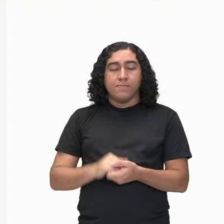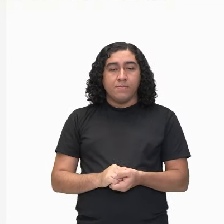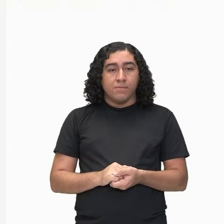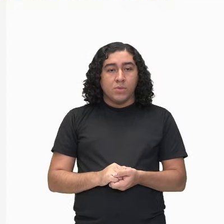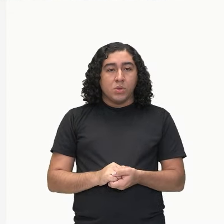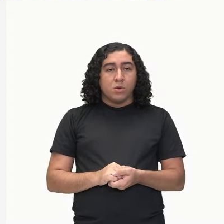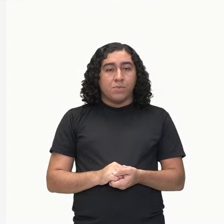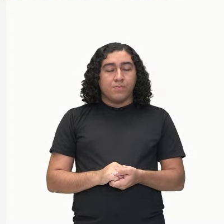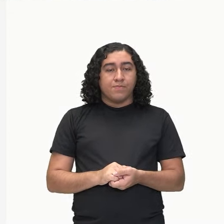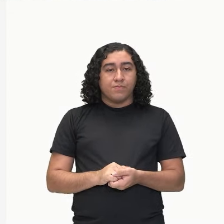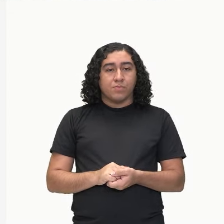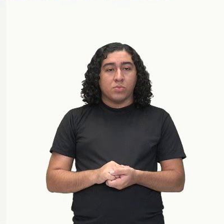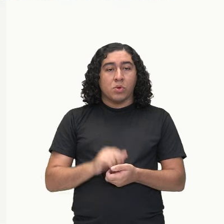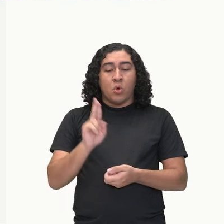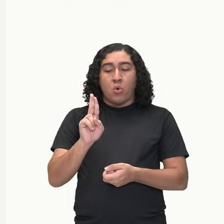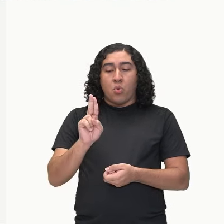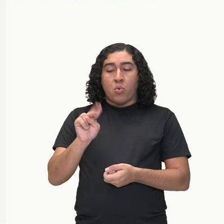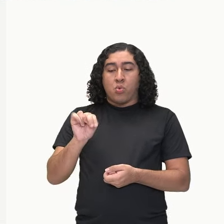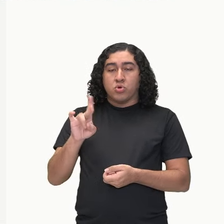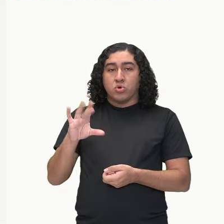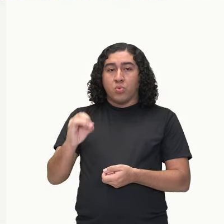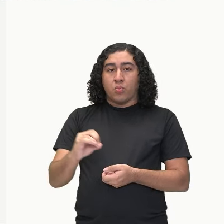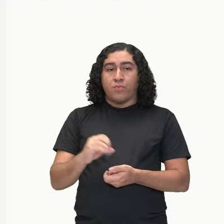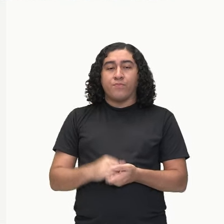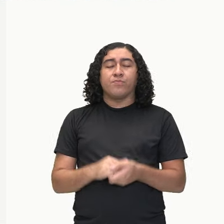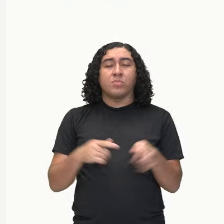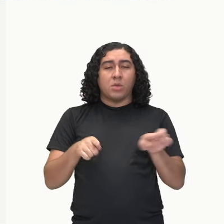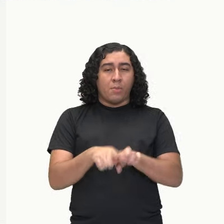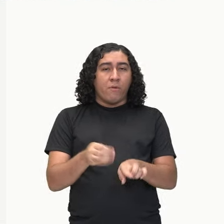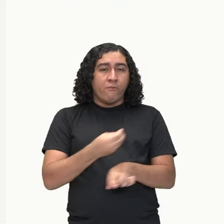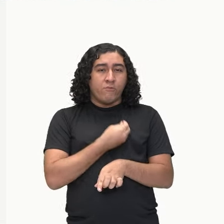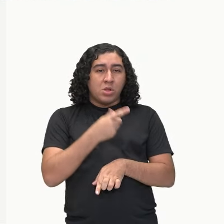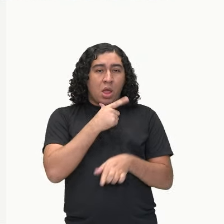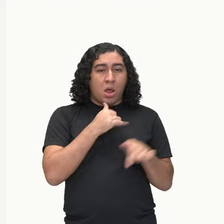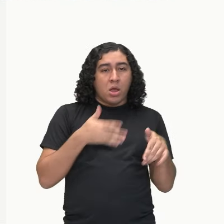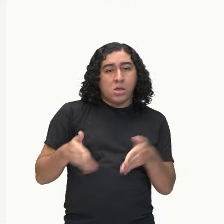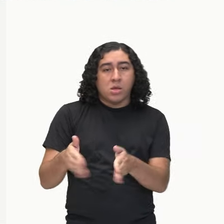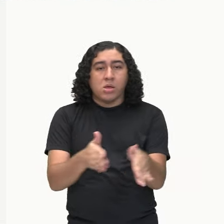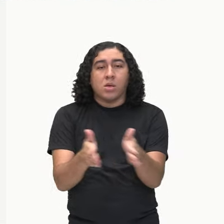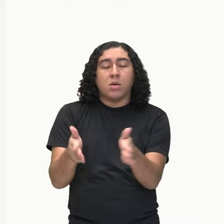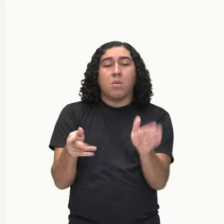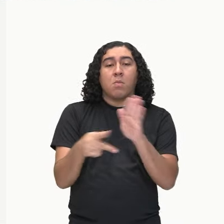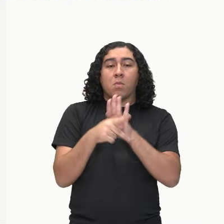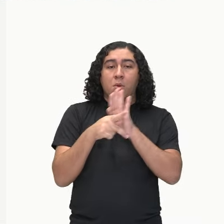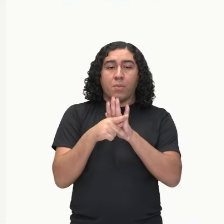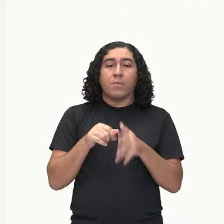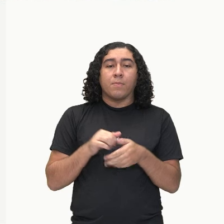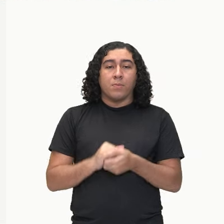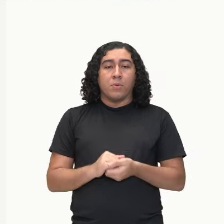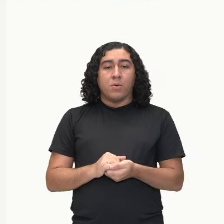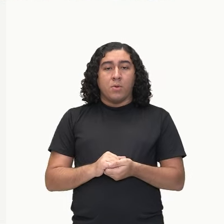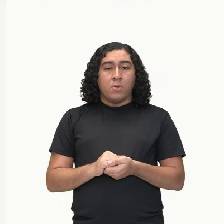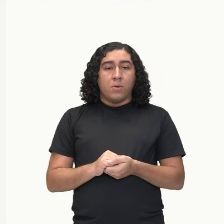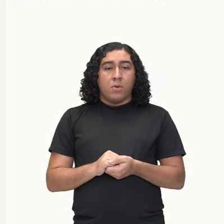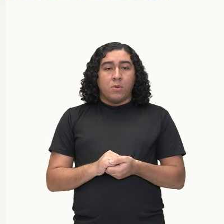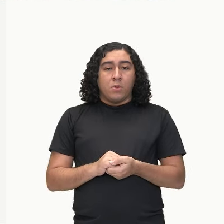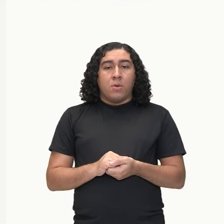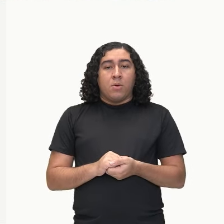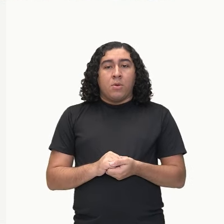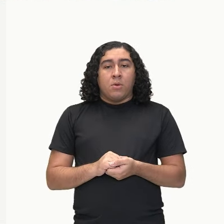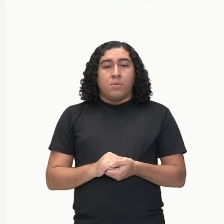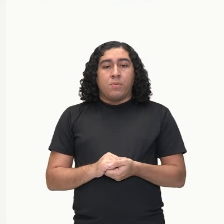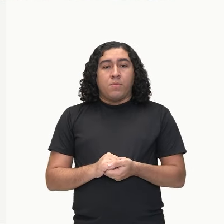Unio pictorum, que habita também os rios de água doce, com correnteza moderada. Eles